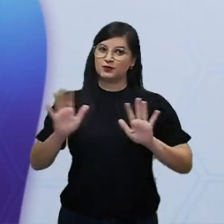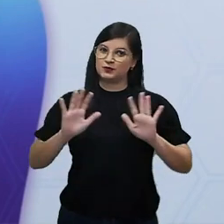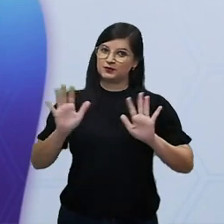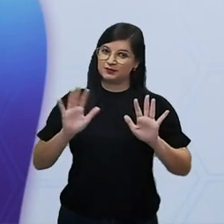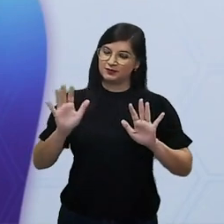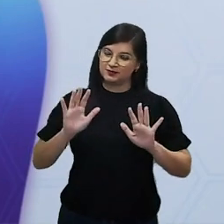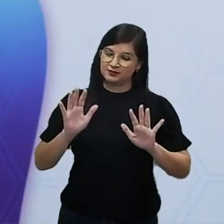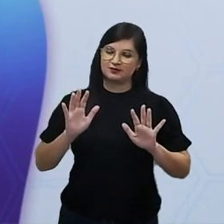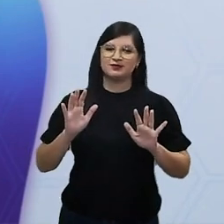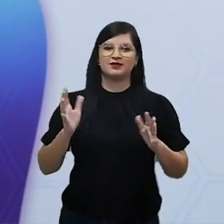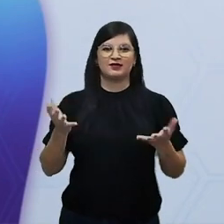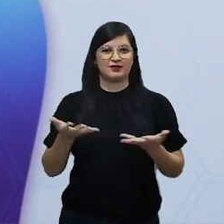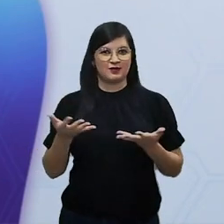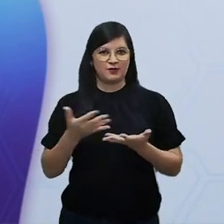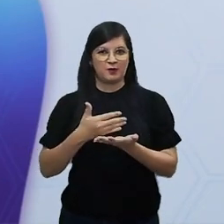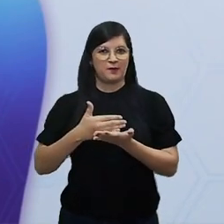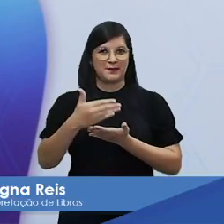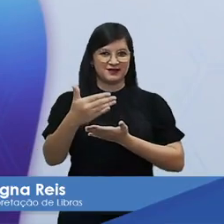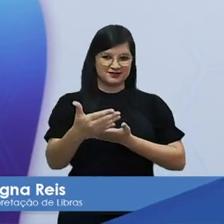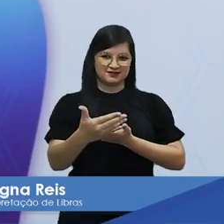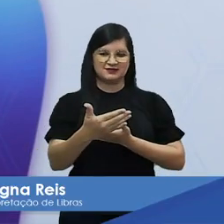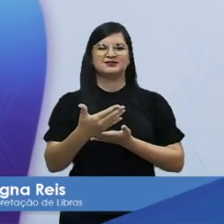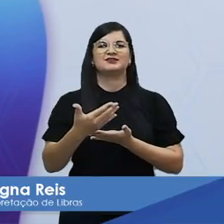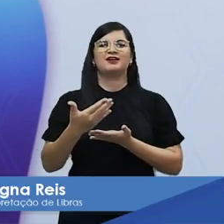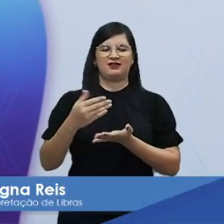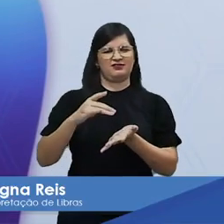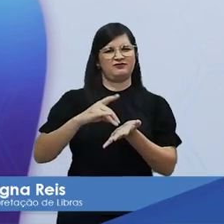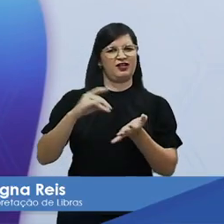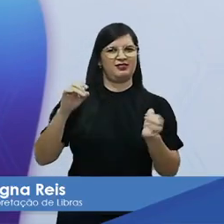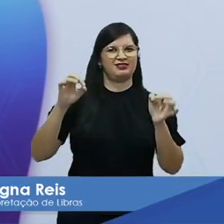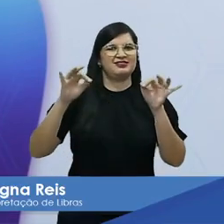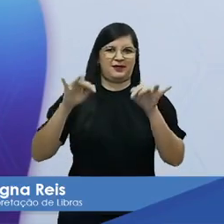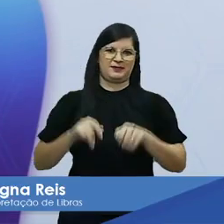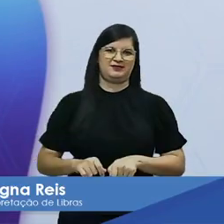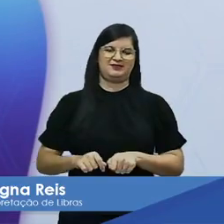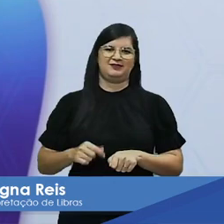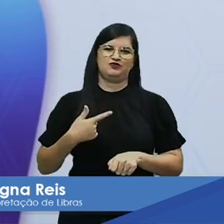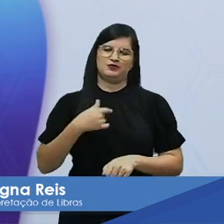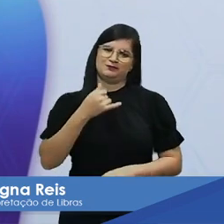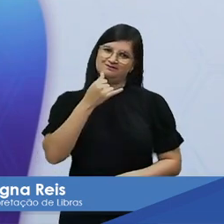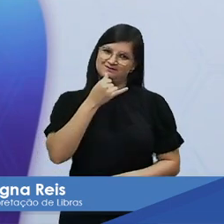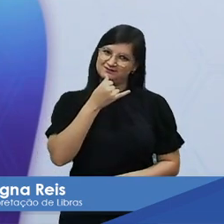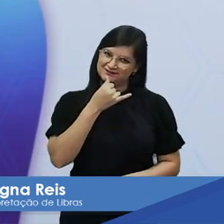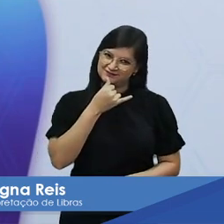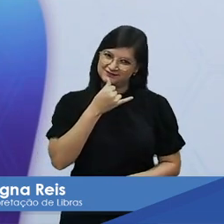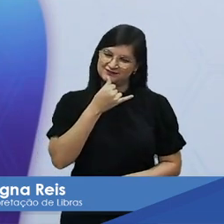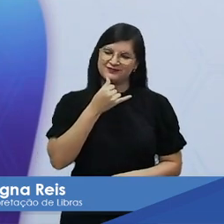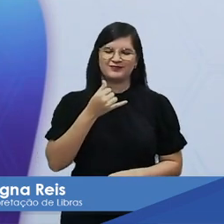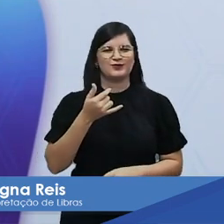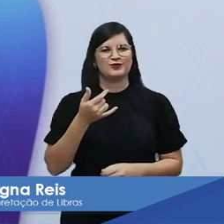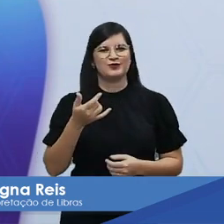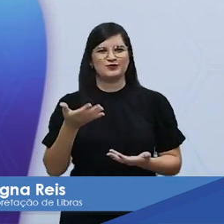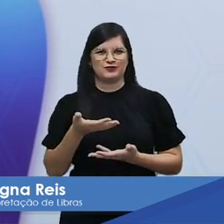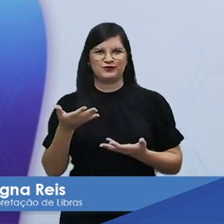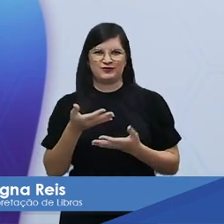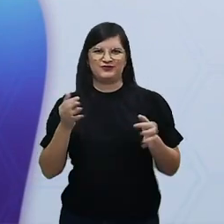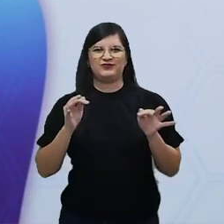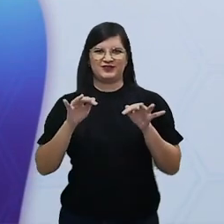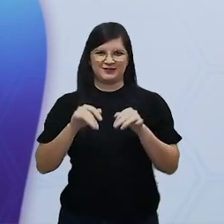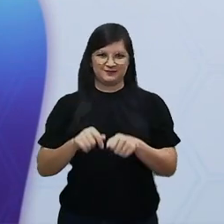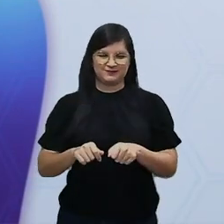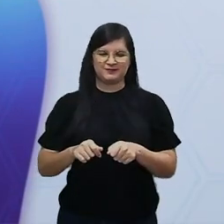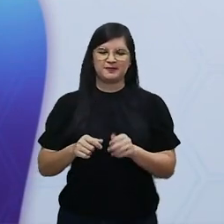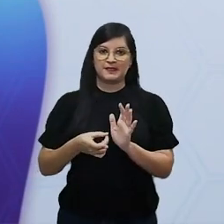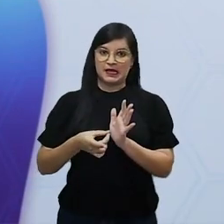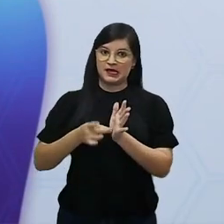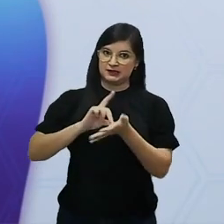Olá, vamos recomeçar agora e na verdade terminar, né? Já estou ficando triste aqui, não vou ficar mais com vocês hoje, mas